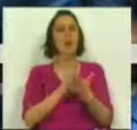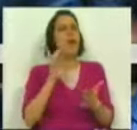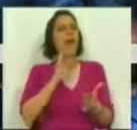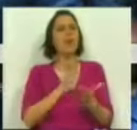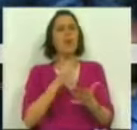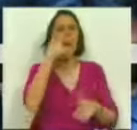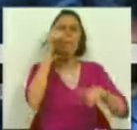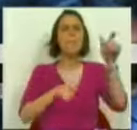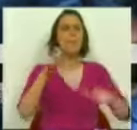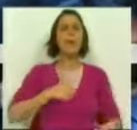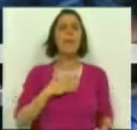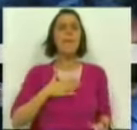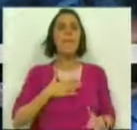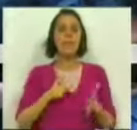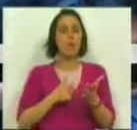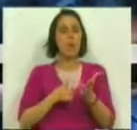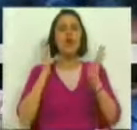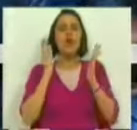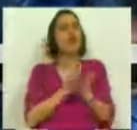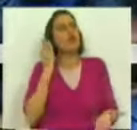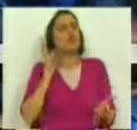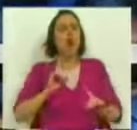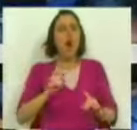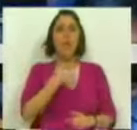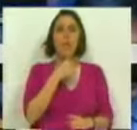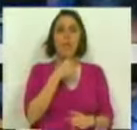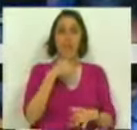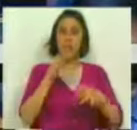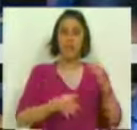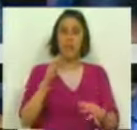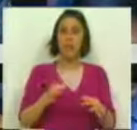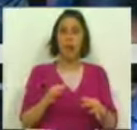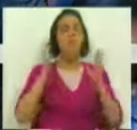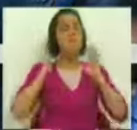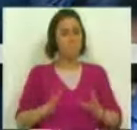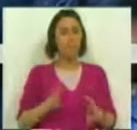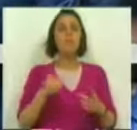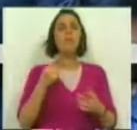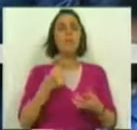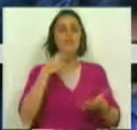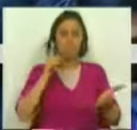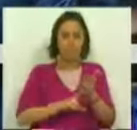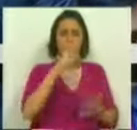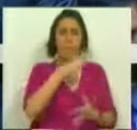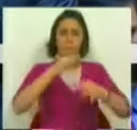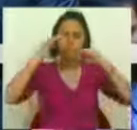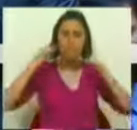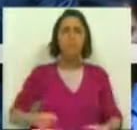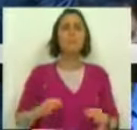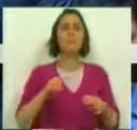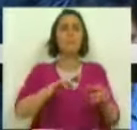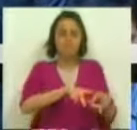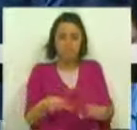só, as pessoas e as empresas não precisam só de terem decisões dos tribunais, precisam de as ver concretizadas, de as